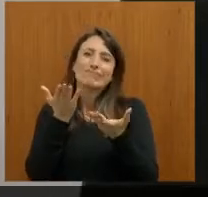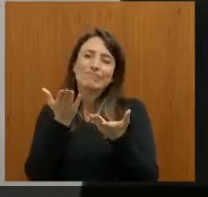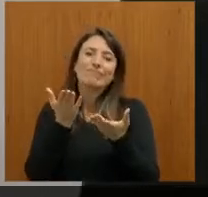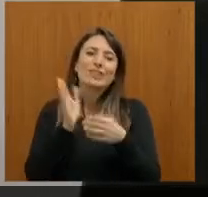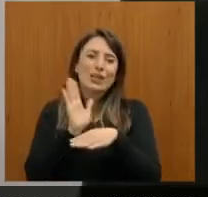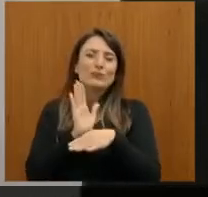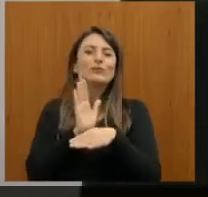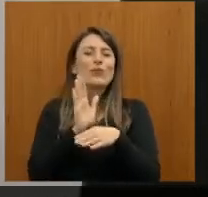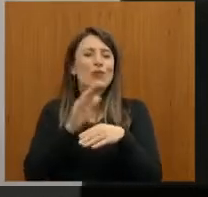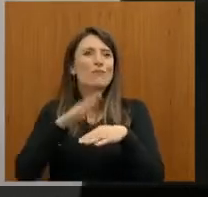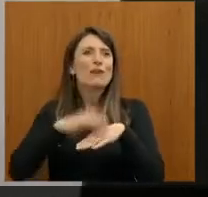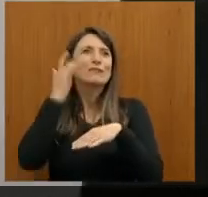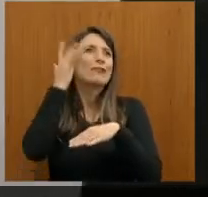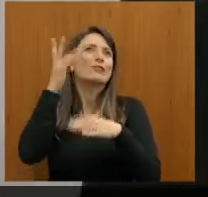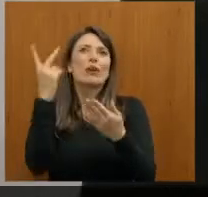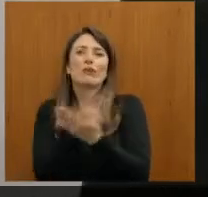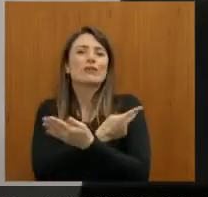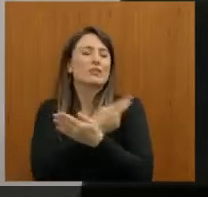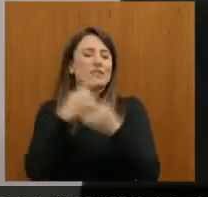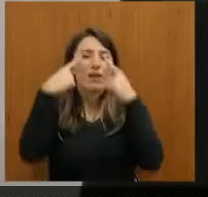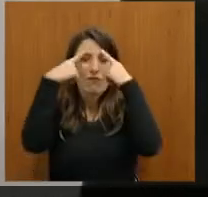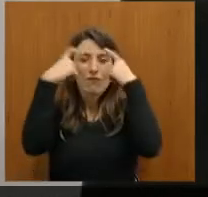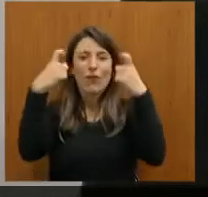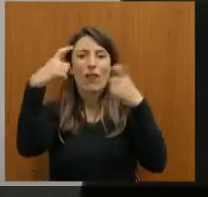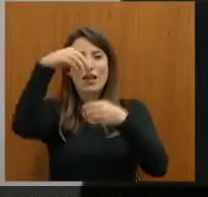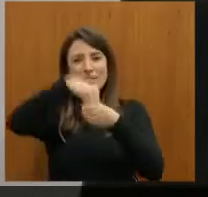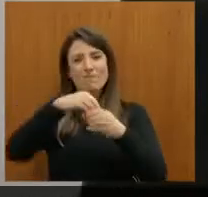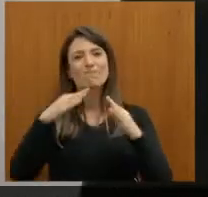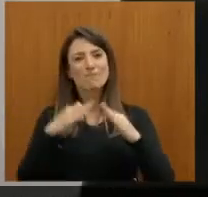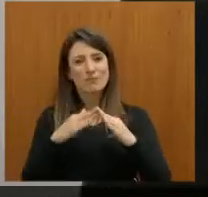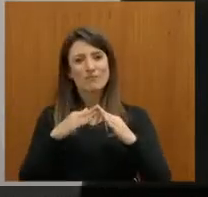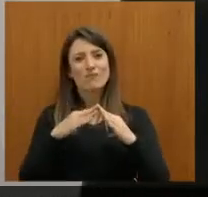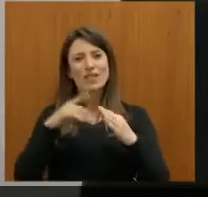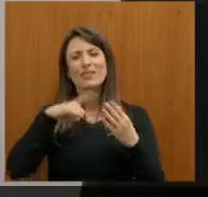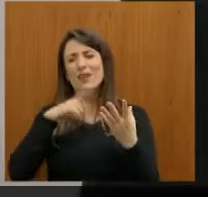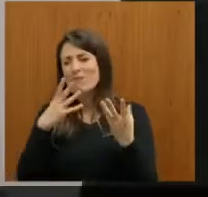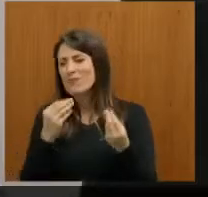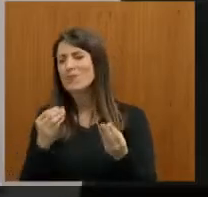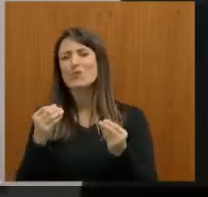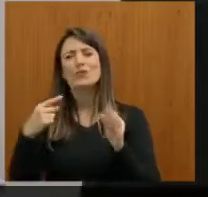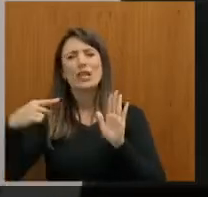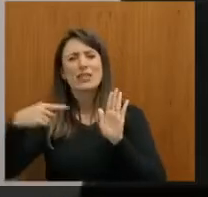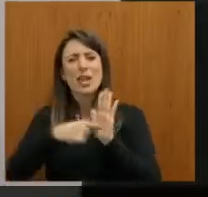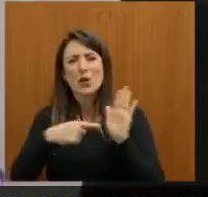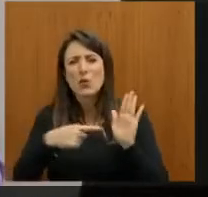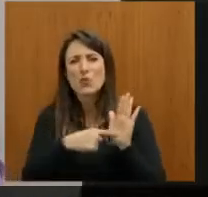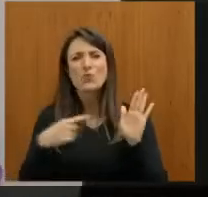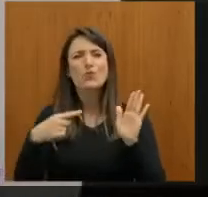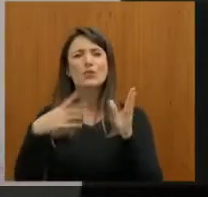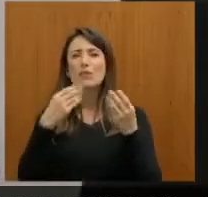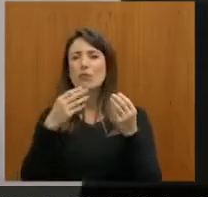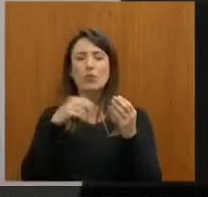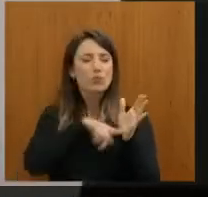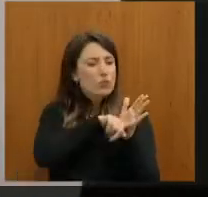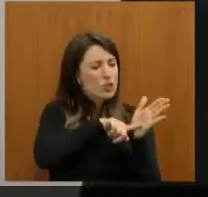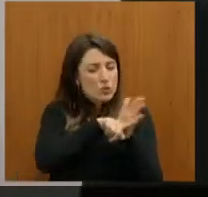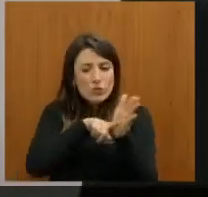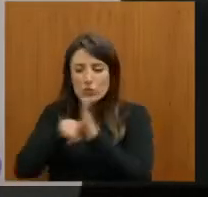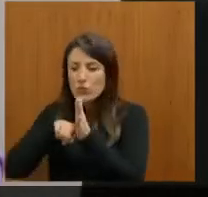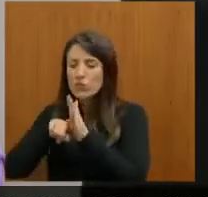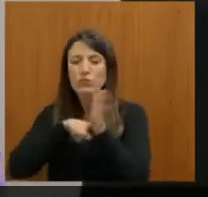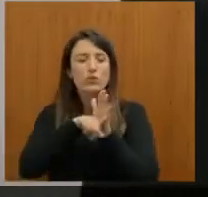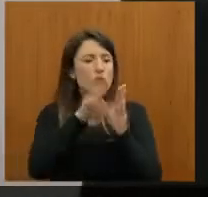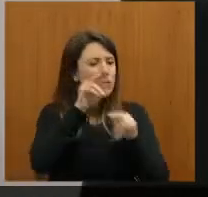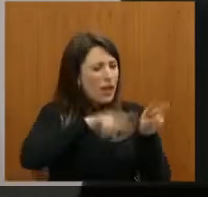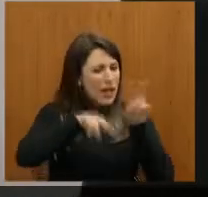violência nós recebemos muitas denúncias e recebemos vários estudos várias análises